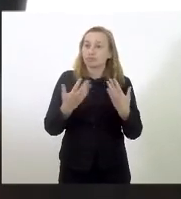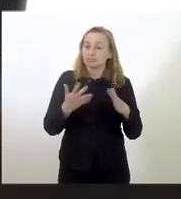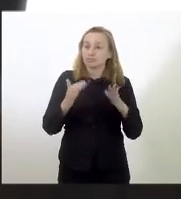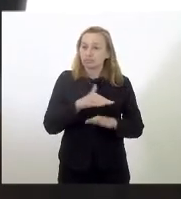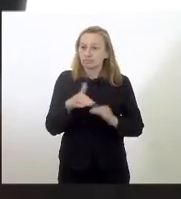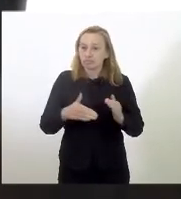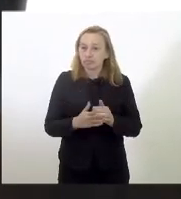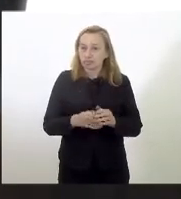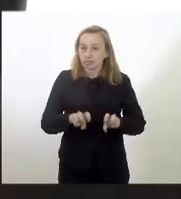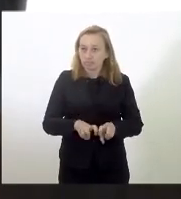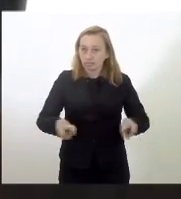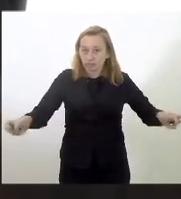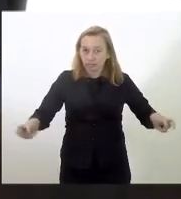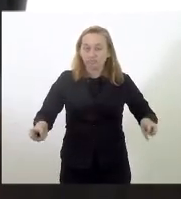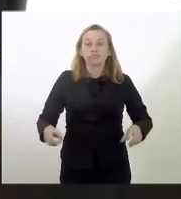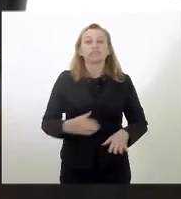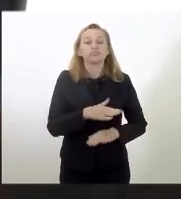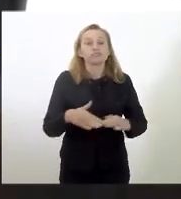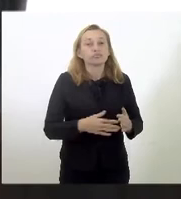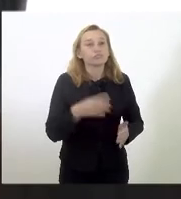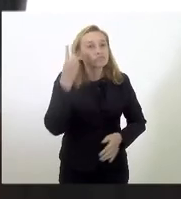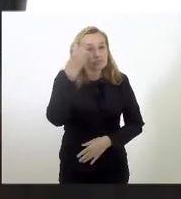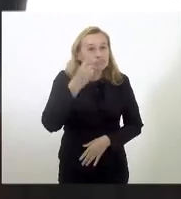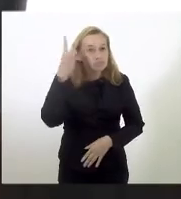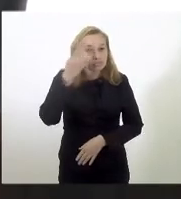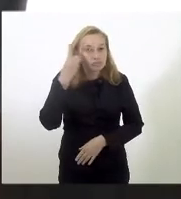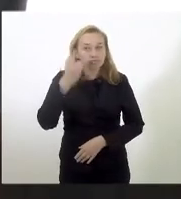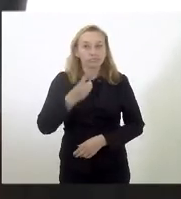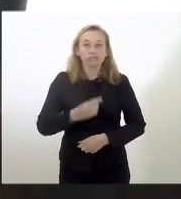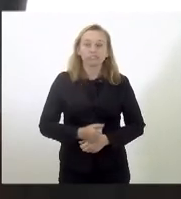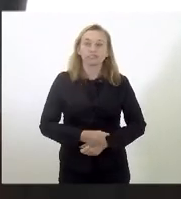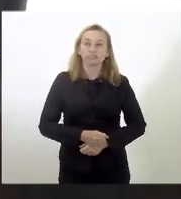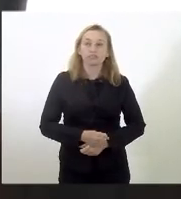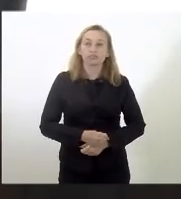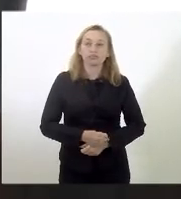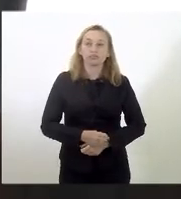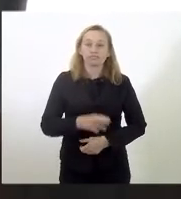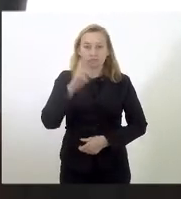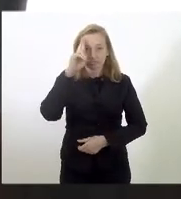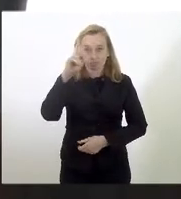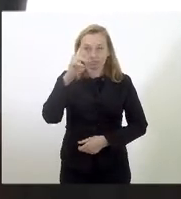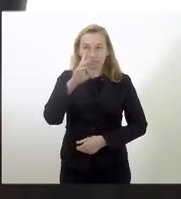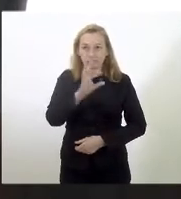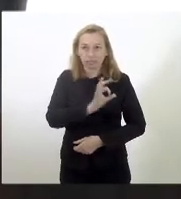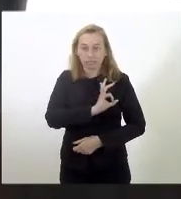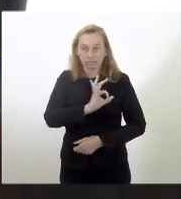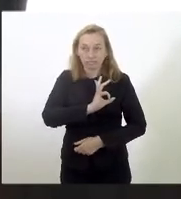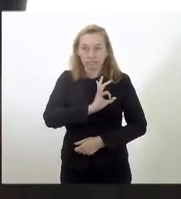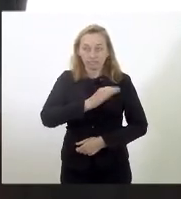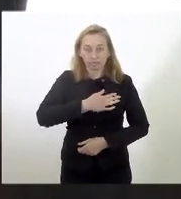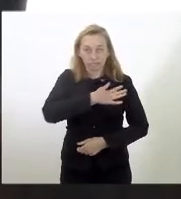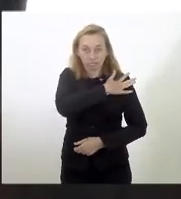mesa, senhores parlamentares, autoridades civis e militares, senhoras e senhores.